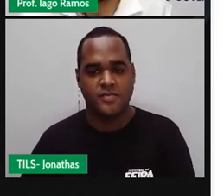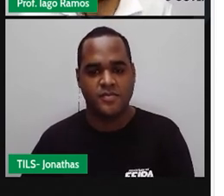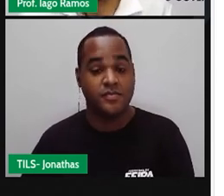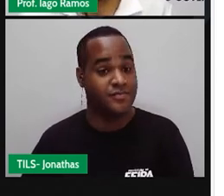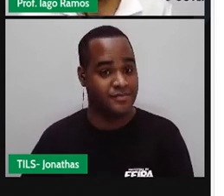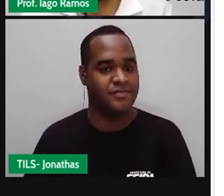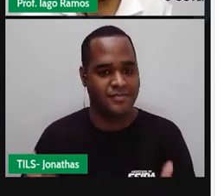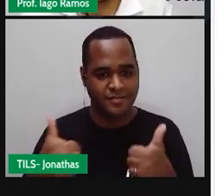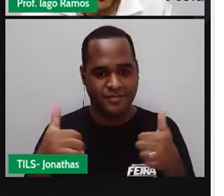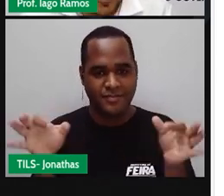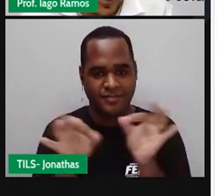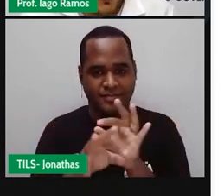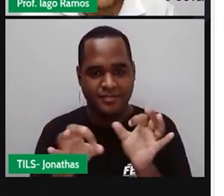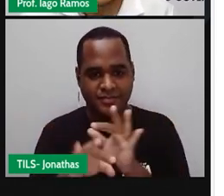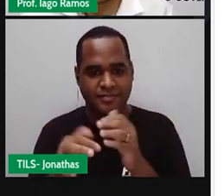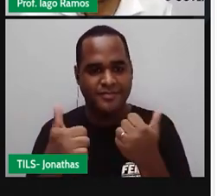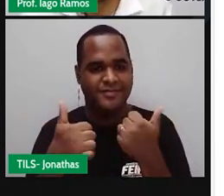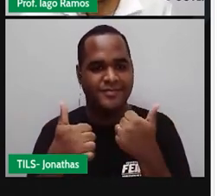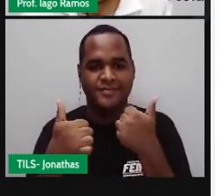a fonte